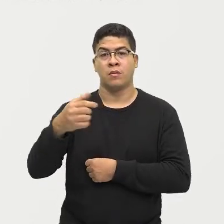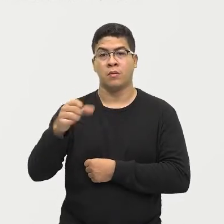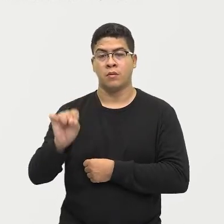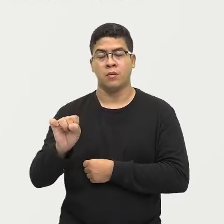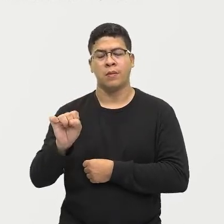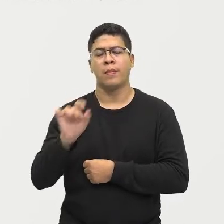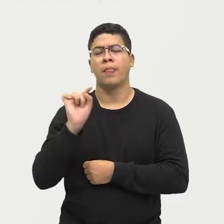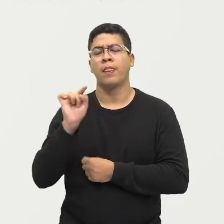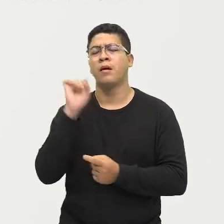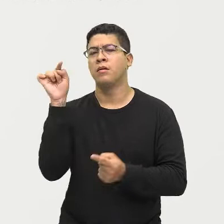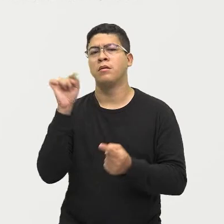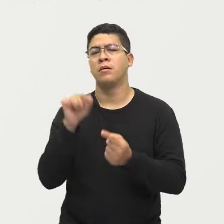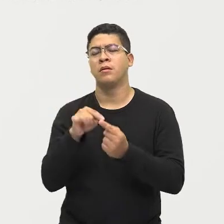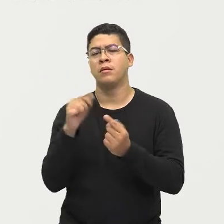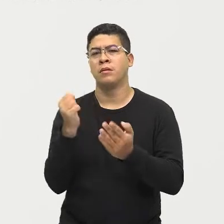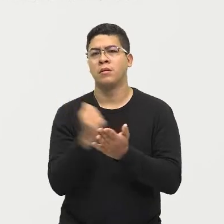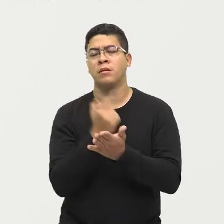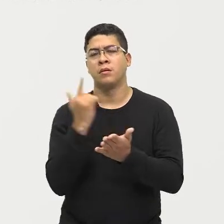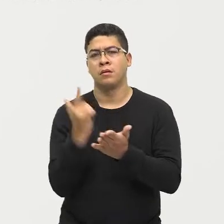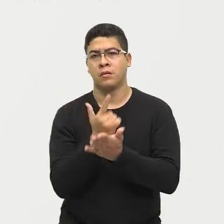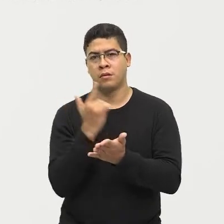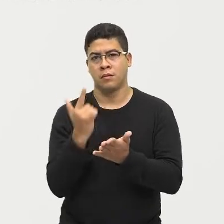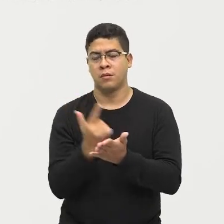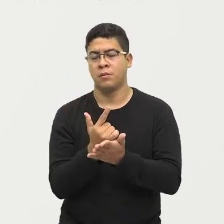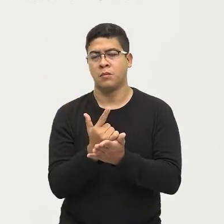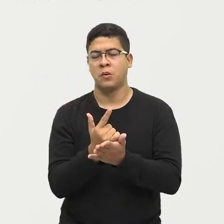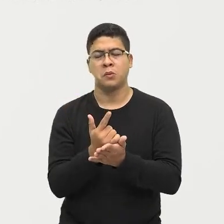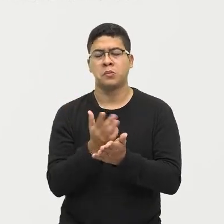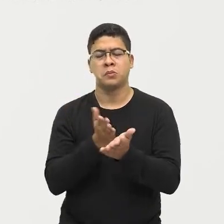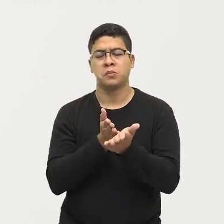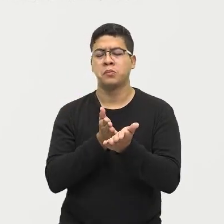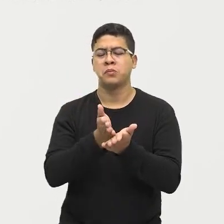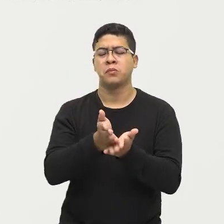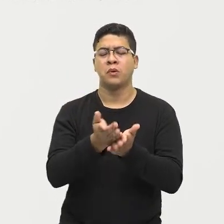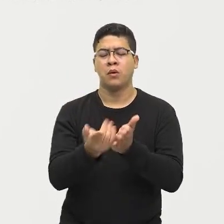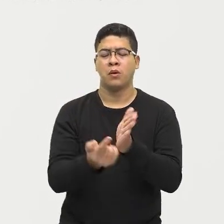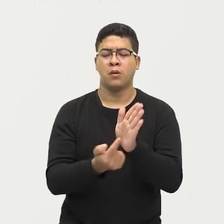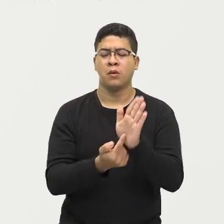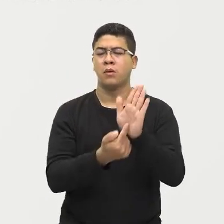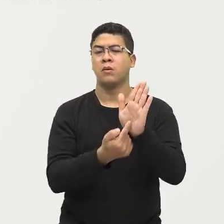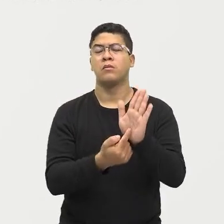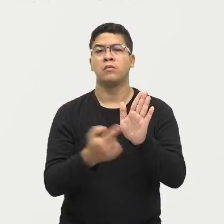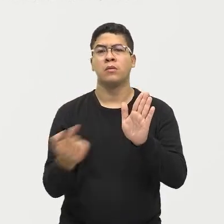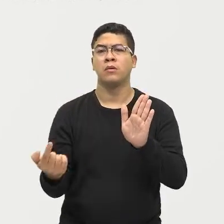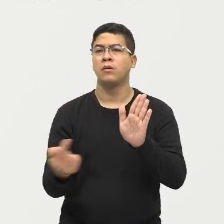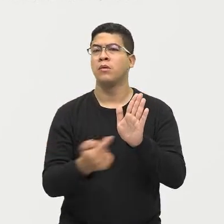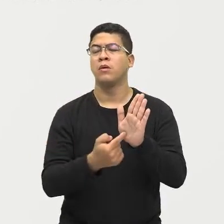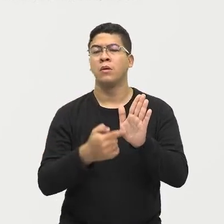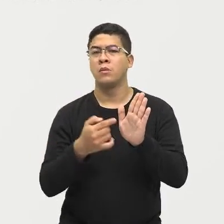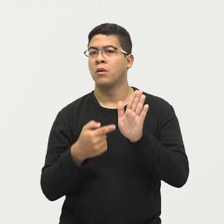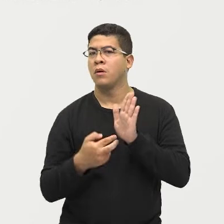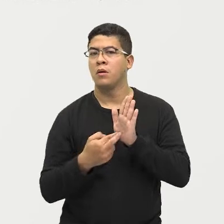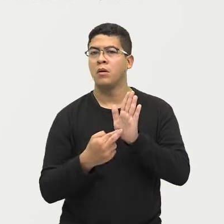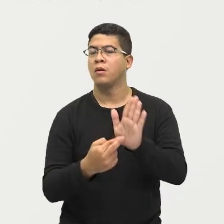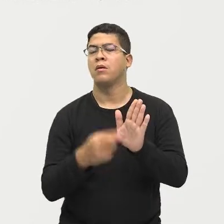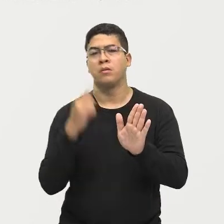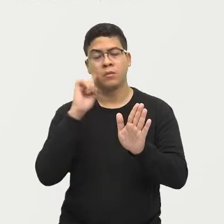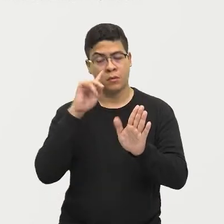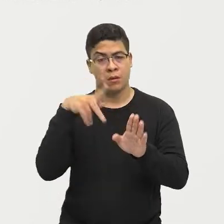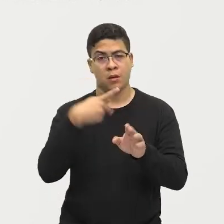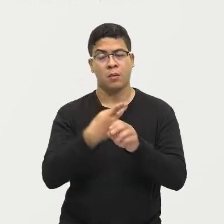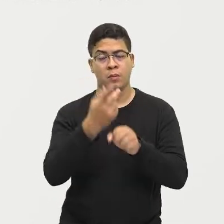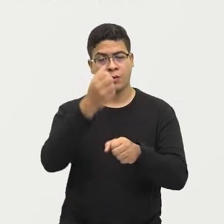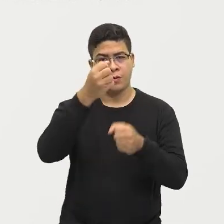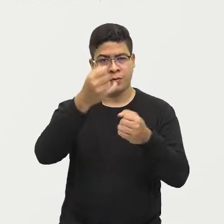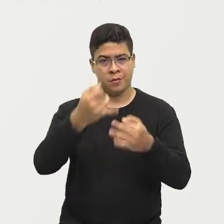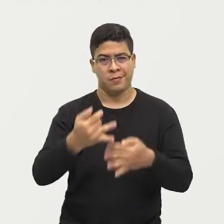indicar o povo brasileiro. Tanto o Macunaíma, ele vai representar o povo brasileiro, né? Então, daqui a pouquinho eu vou falar um pouquinho aí